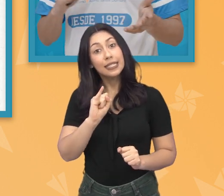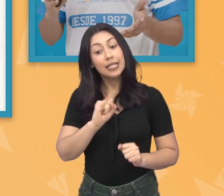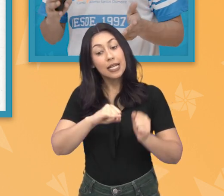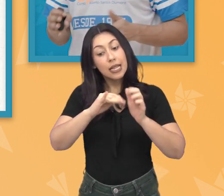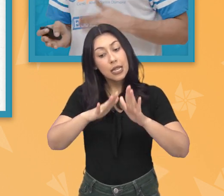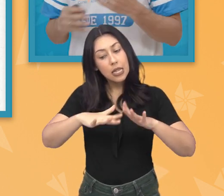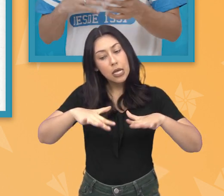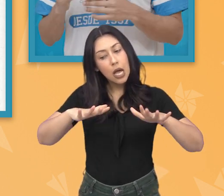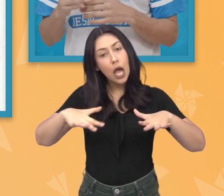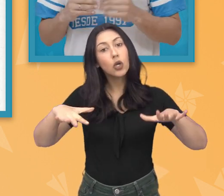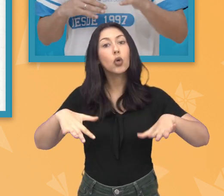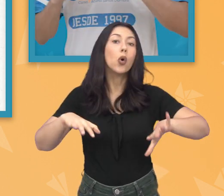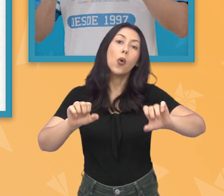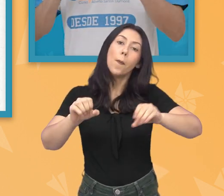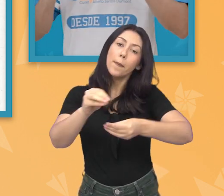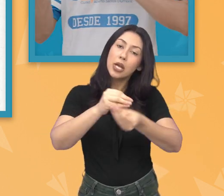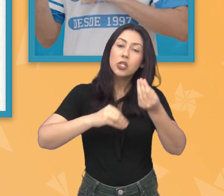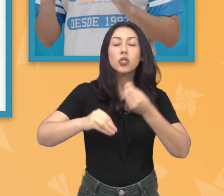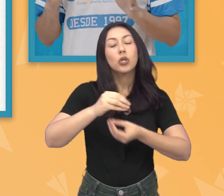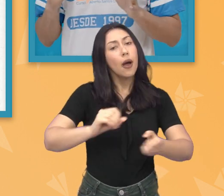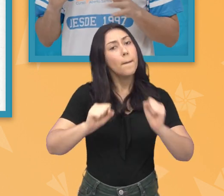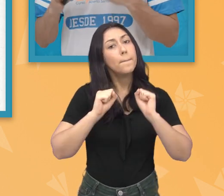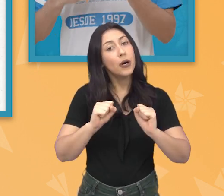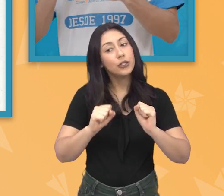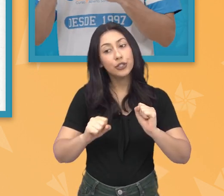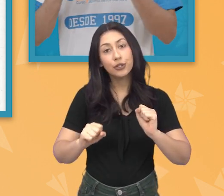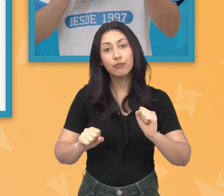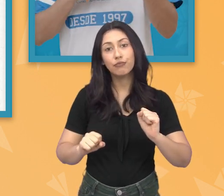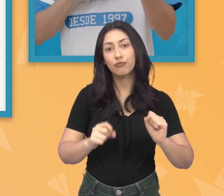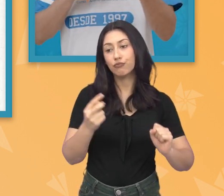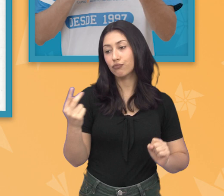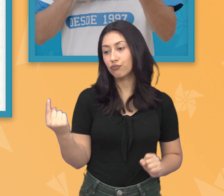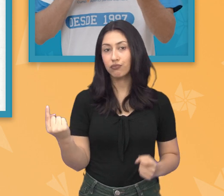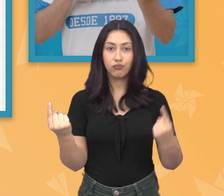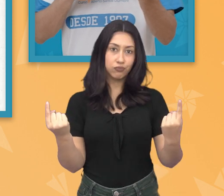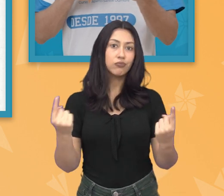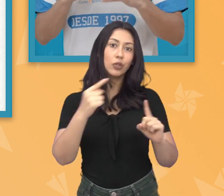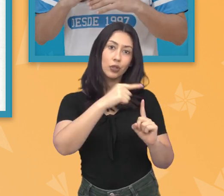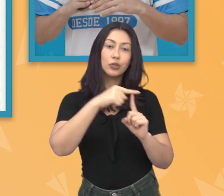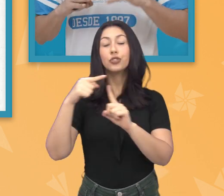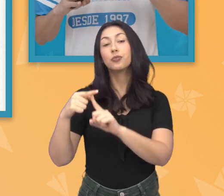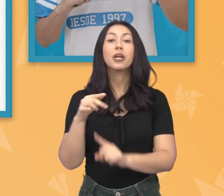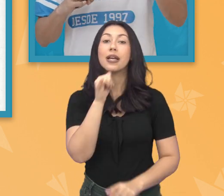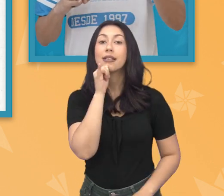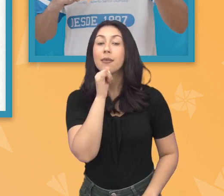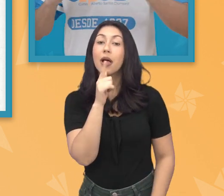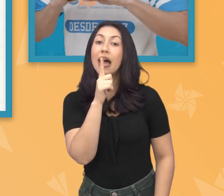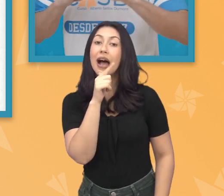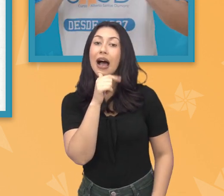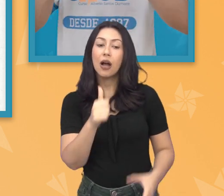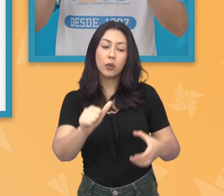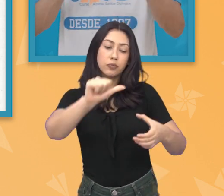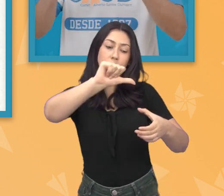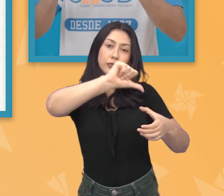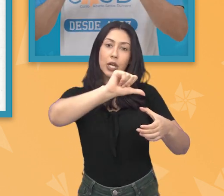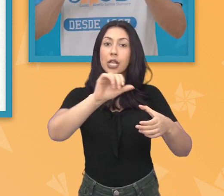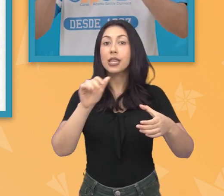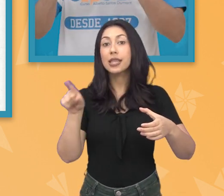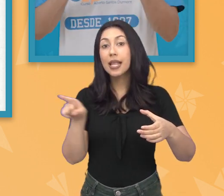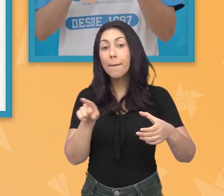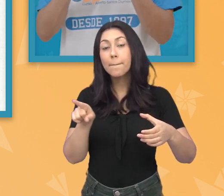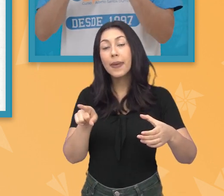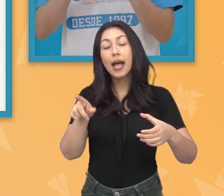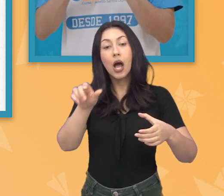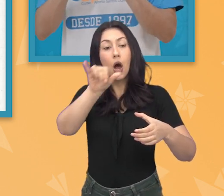ou heterogêneas, né? Se a gente misturar, por exemplo, óleo e água, temos dois líquidos ali, né? Água no estado líquido, temos dois líquidos